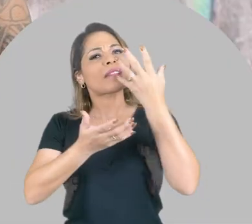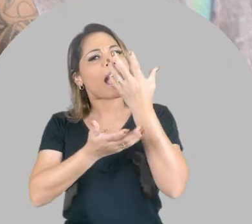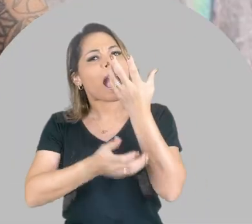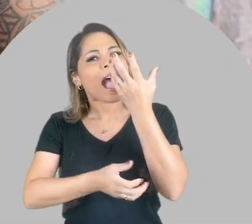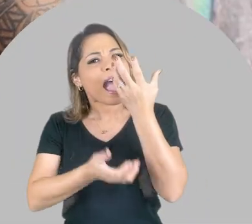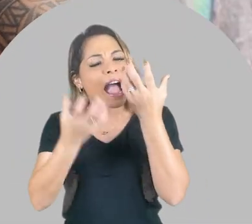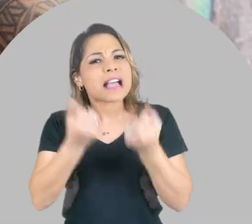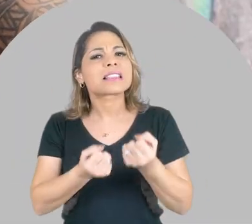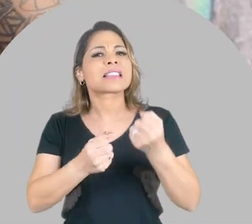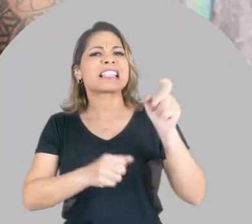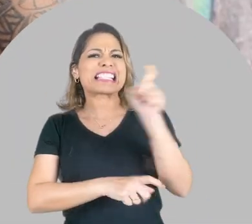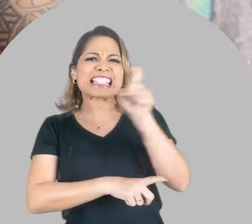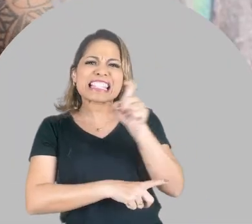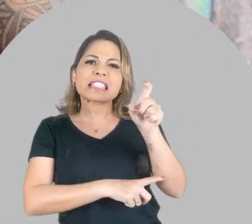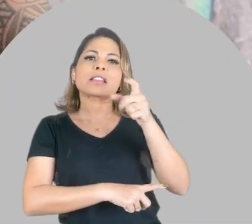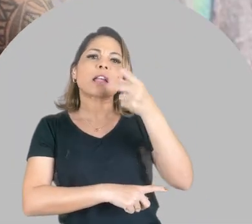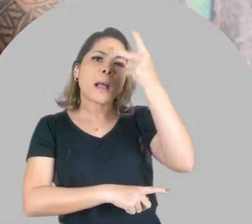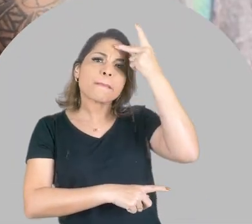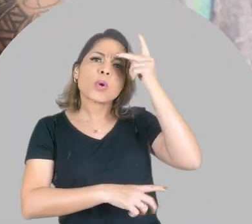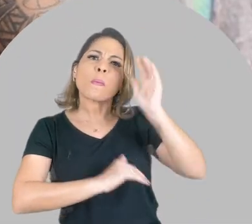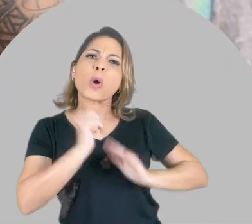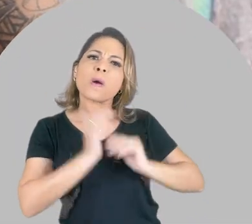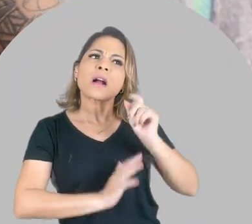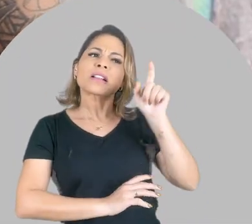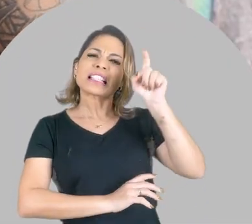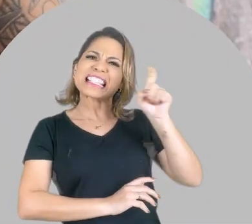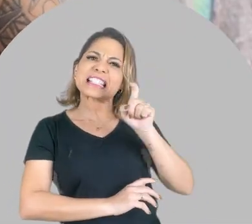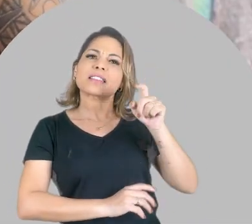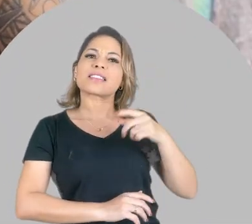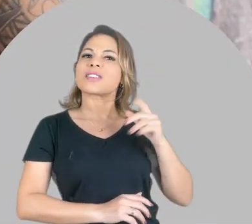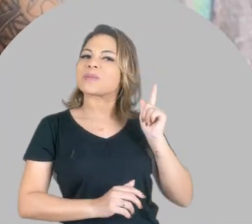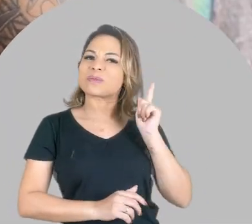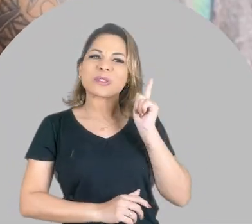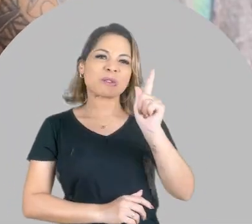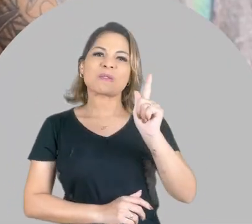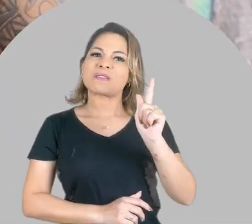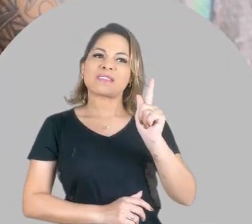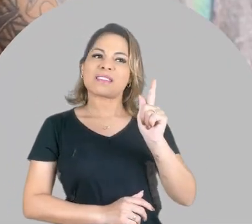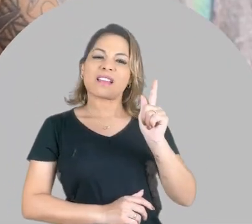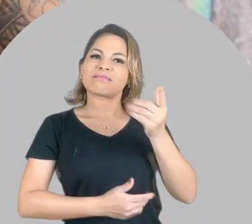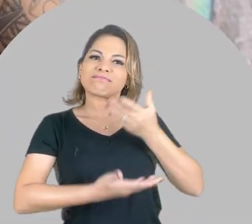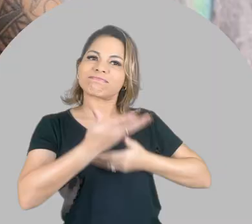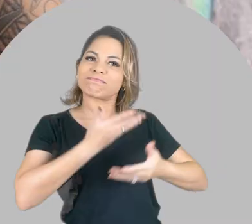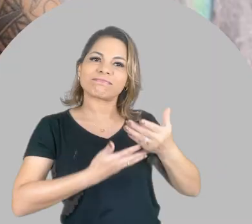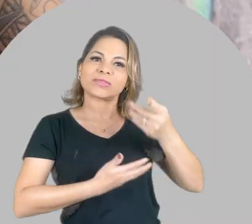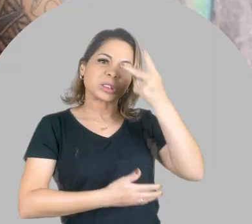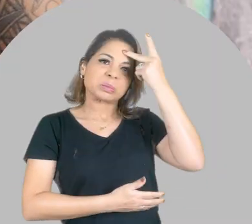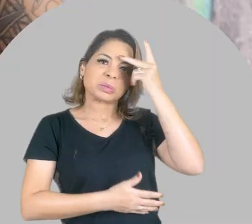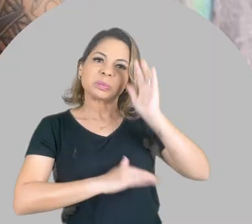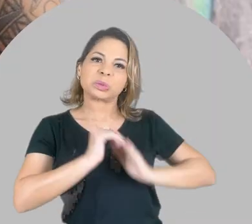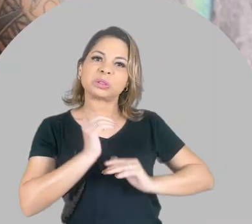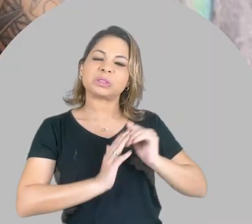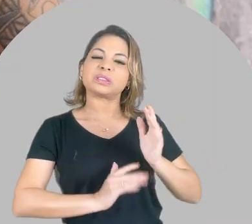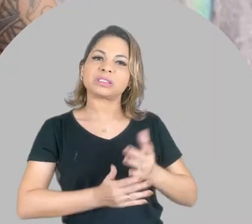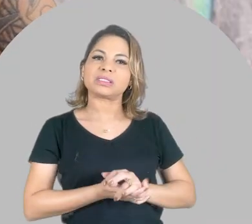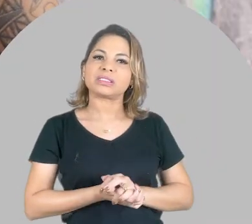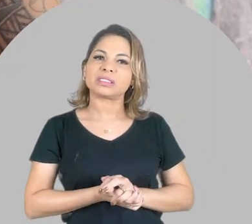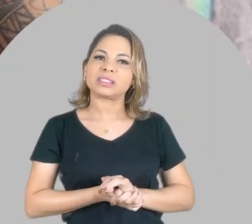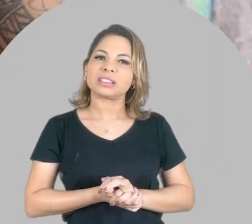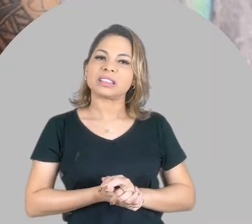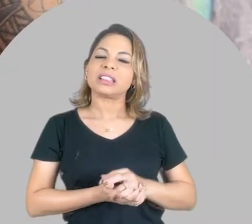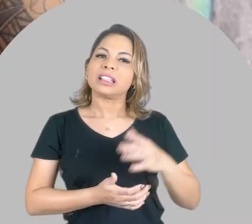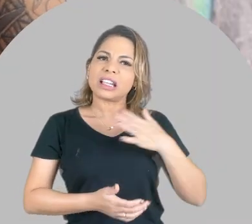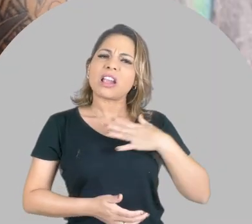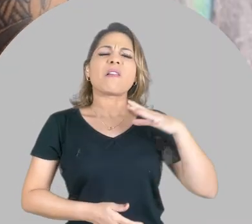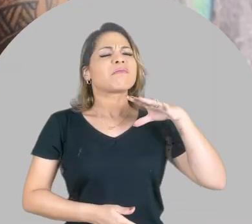bem aceito do que o picho, do que o pichador? A gente não consegue lidar com os pichadores, né? Então a gente tem uma diferença. Eu dou um